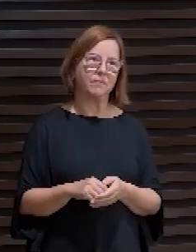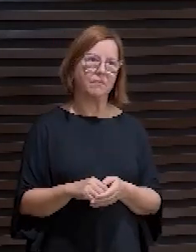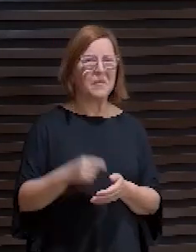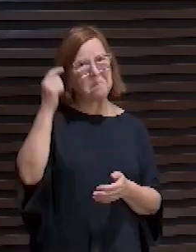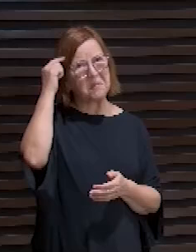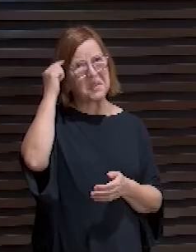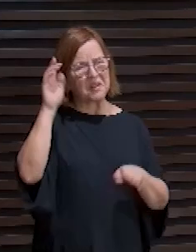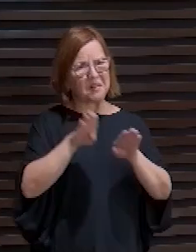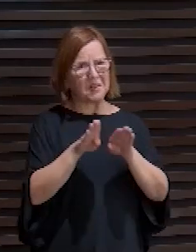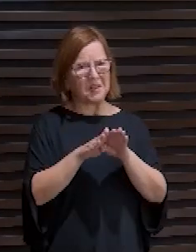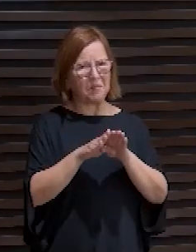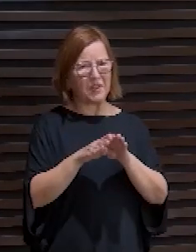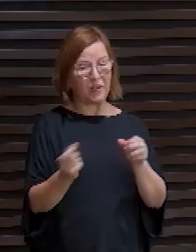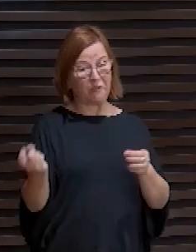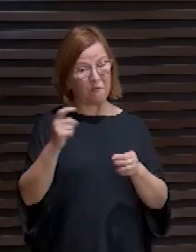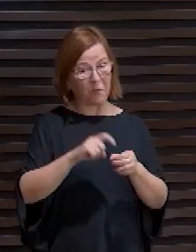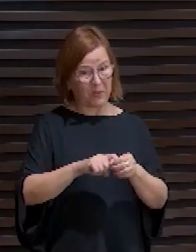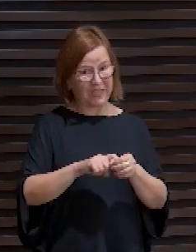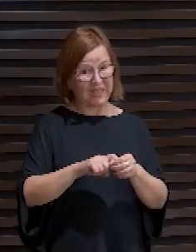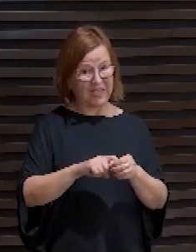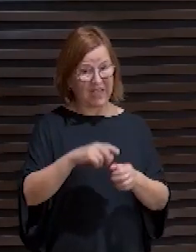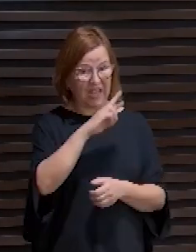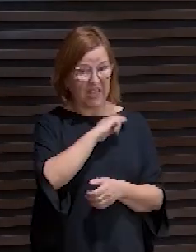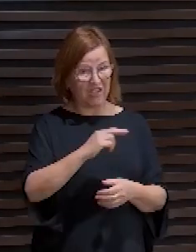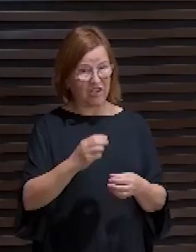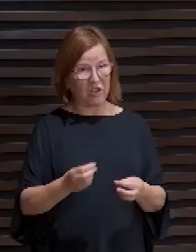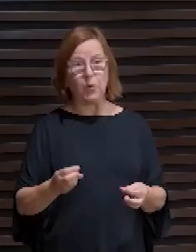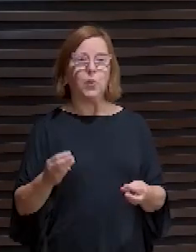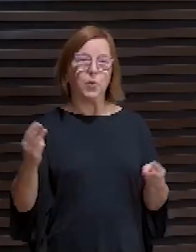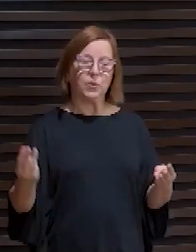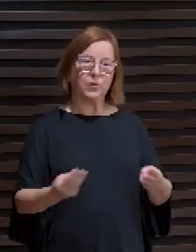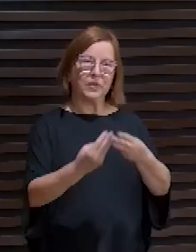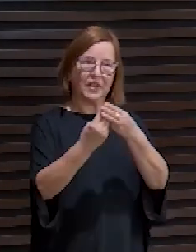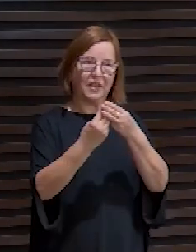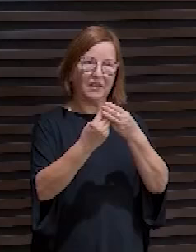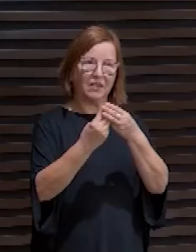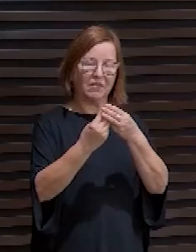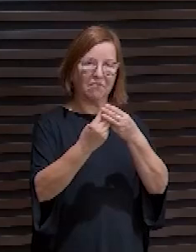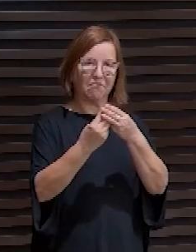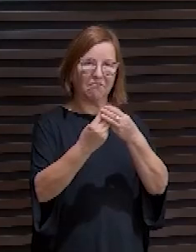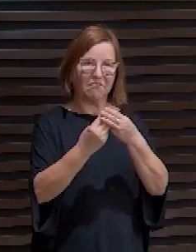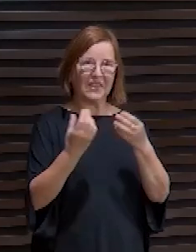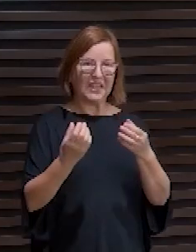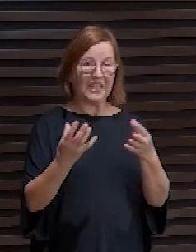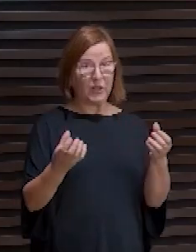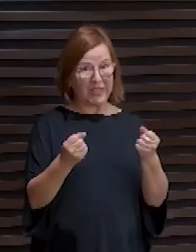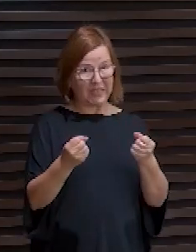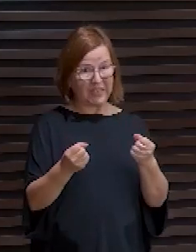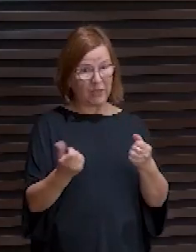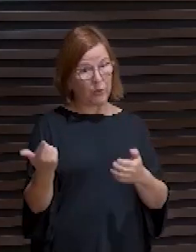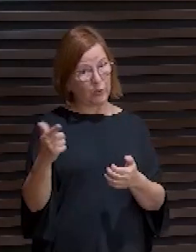judaísmo, abandonando a fé em Cristo, a fim de serem aceitos outra vez.